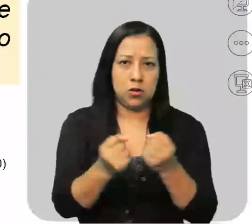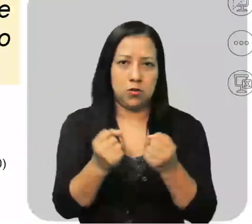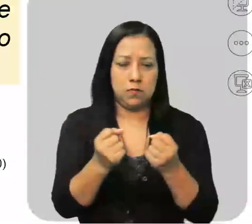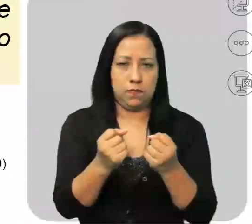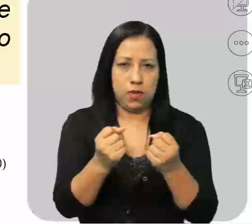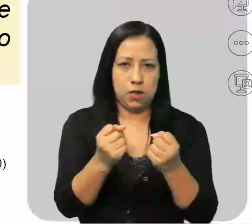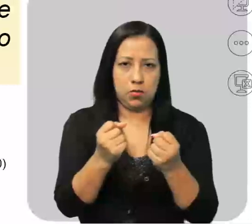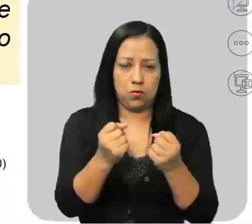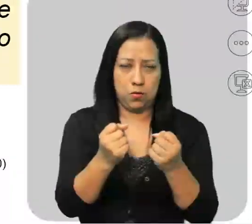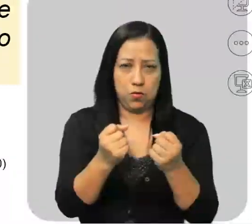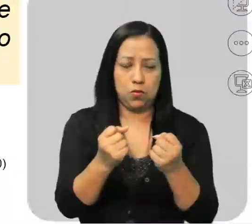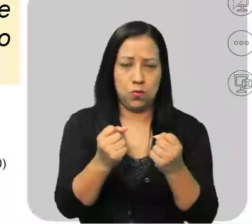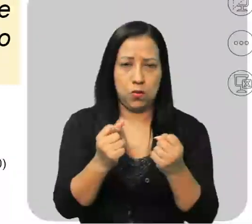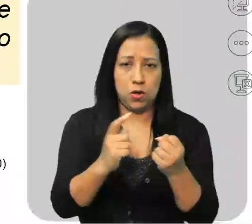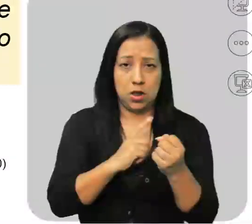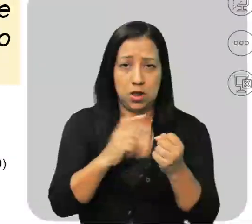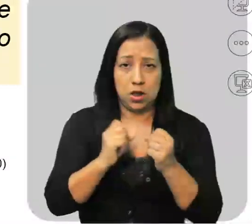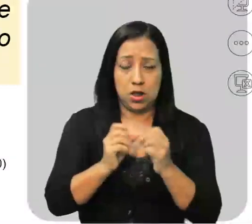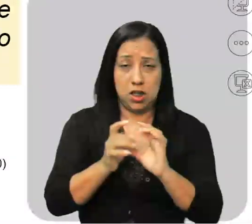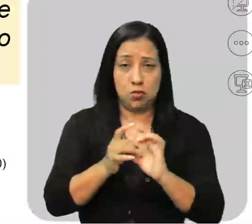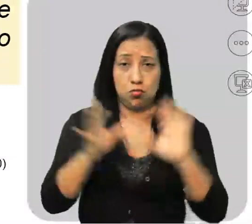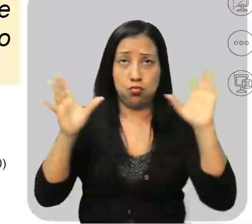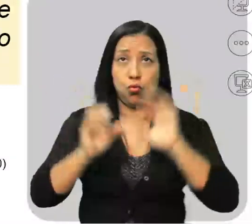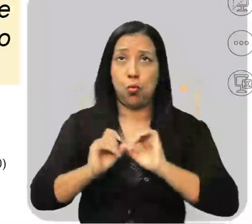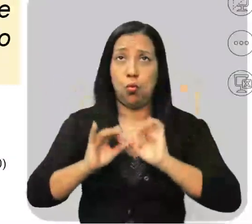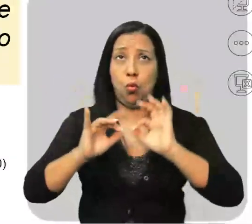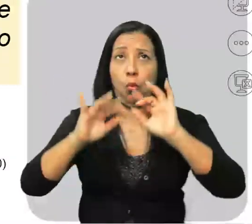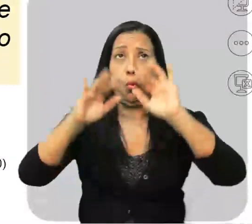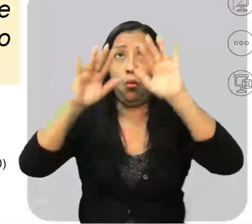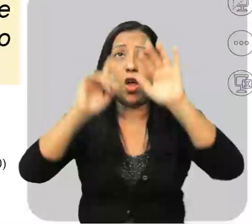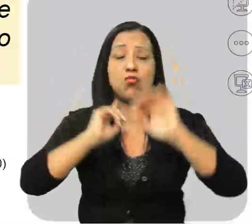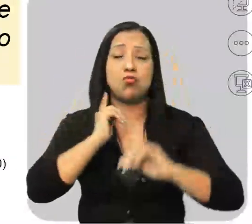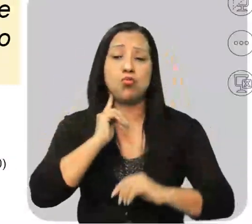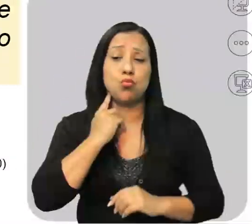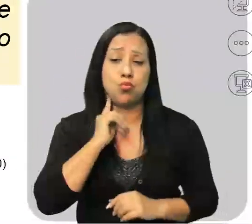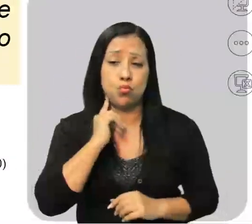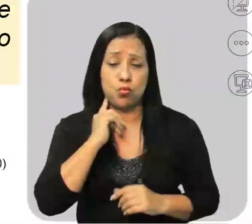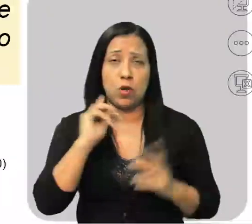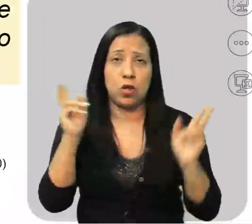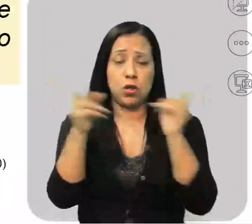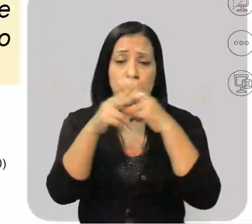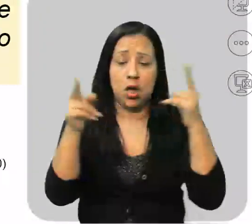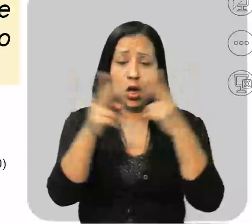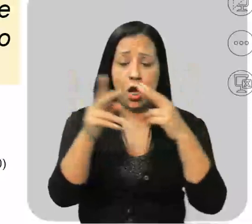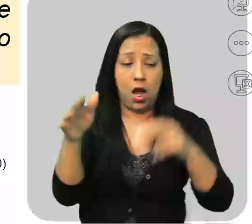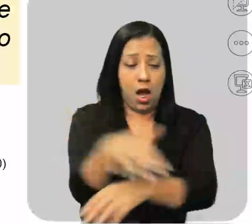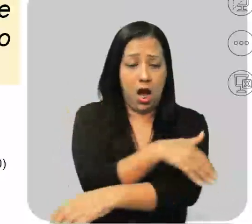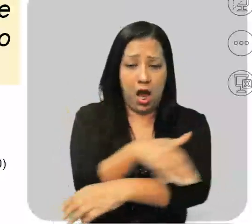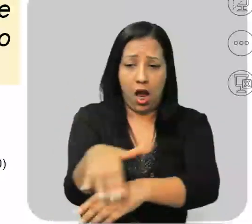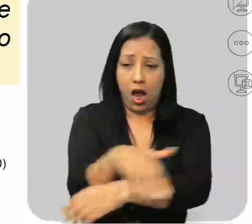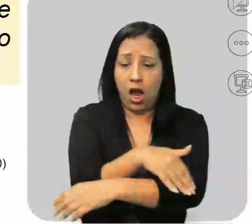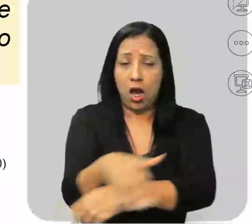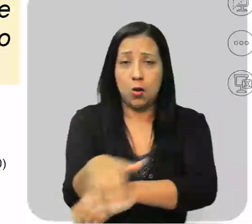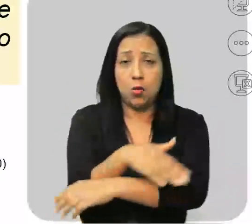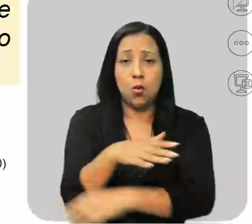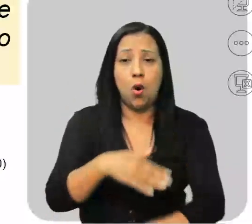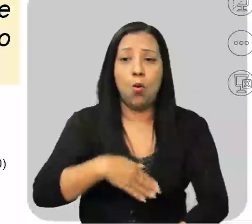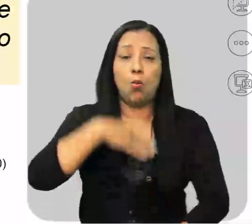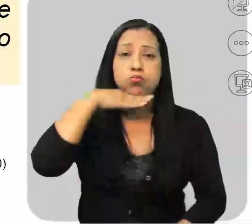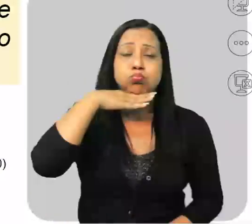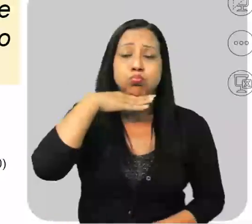jogando fumaça no ar, lá. Então, é 24 horas por dia, as ruas